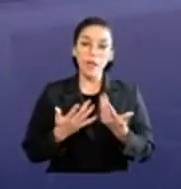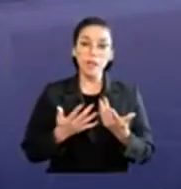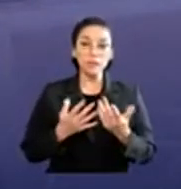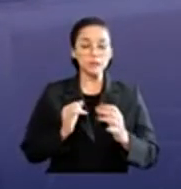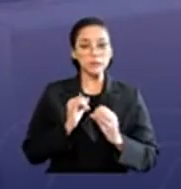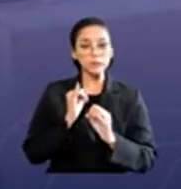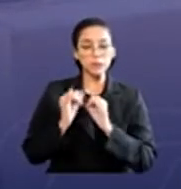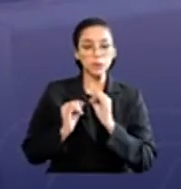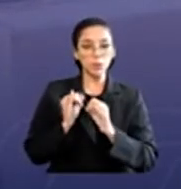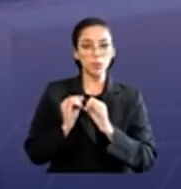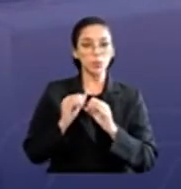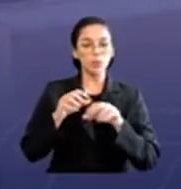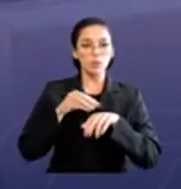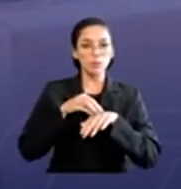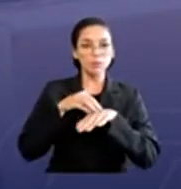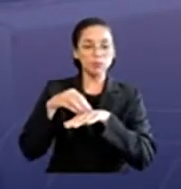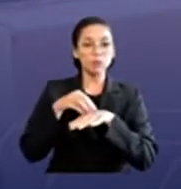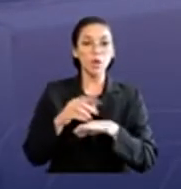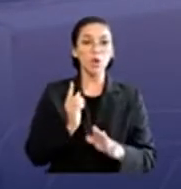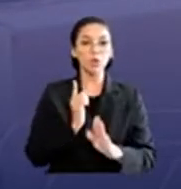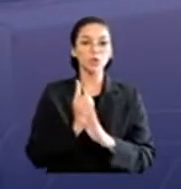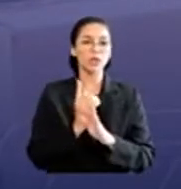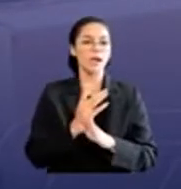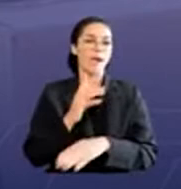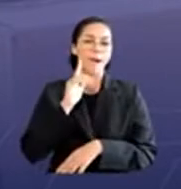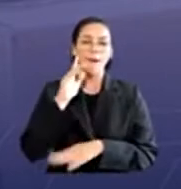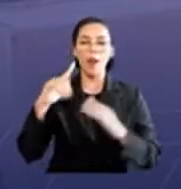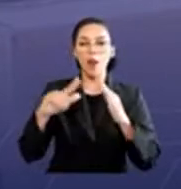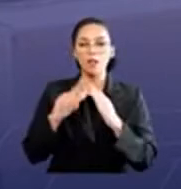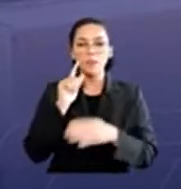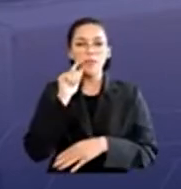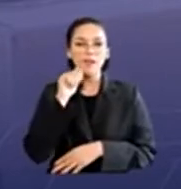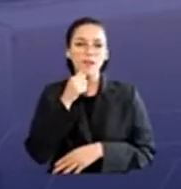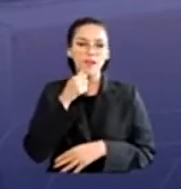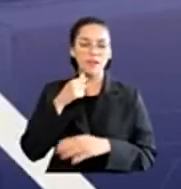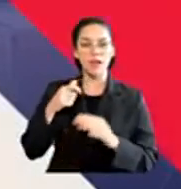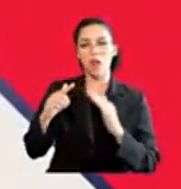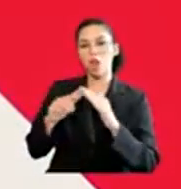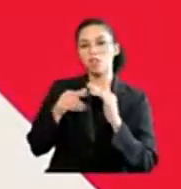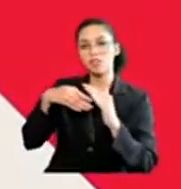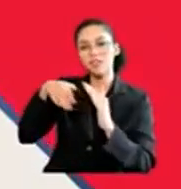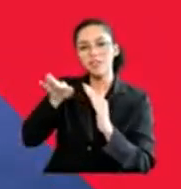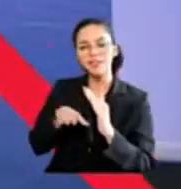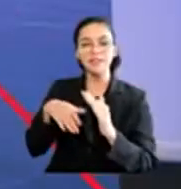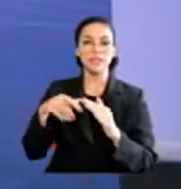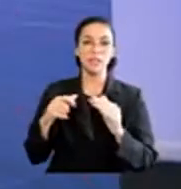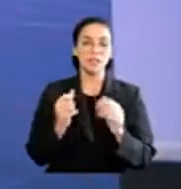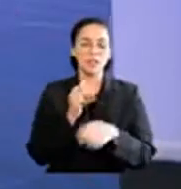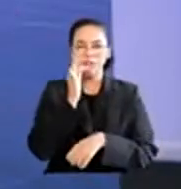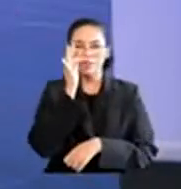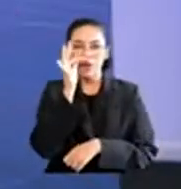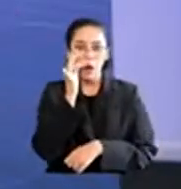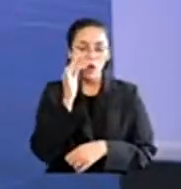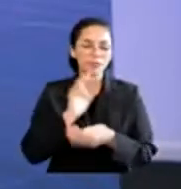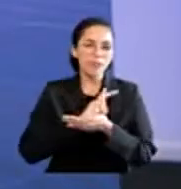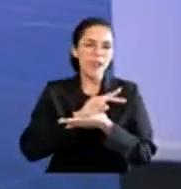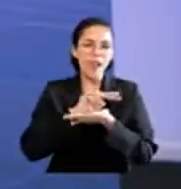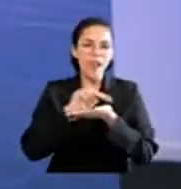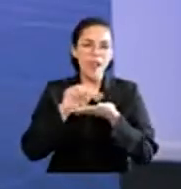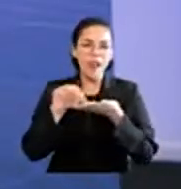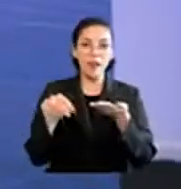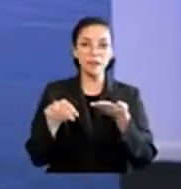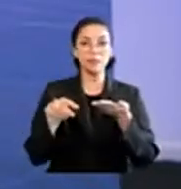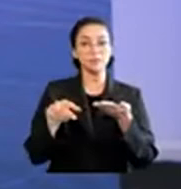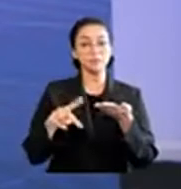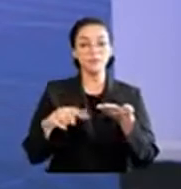tinturarias, floriculturas, pet shops, serviços domésticos, enfim, uma infinidade de negócios que